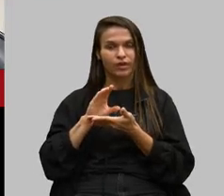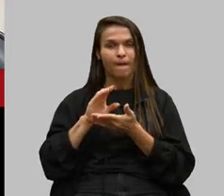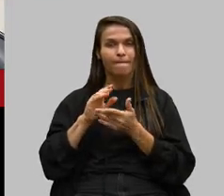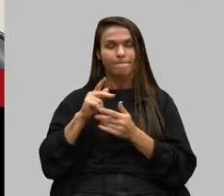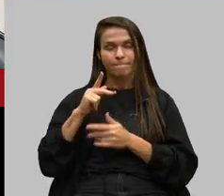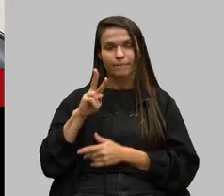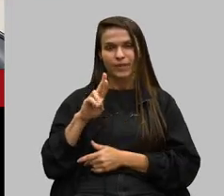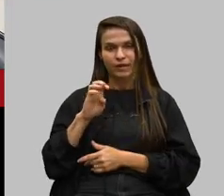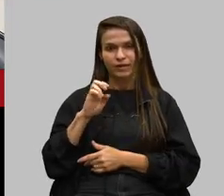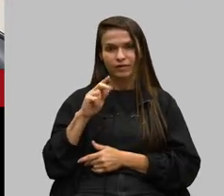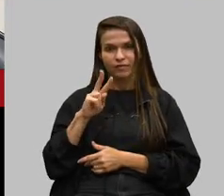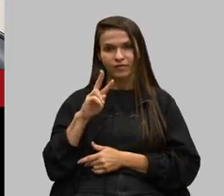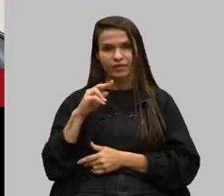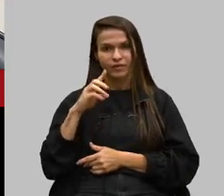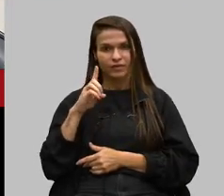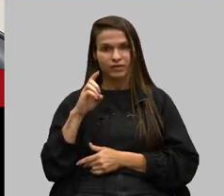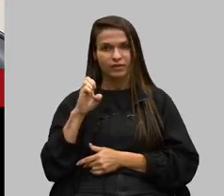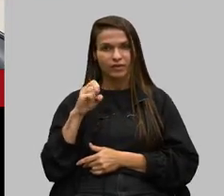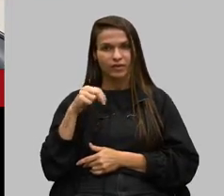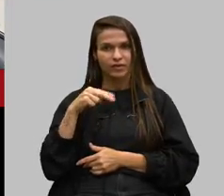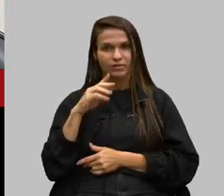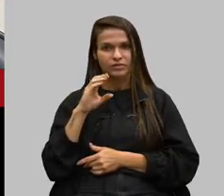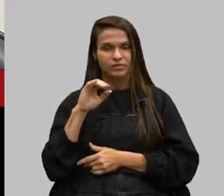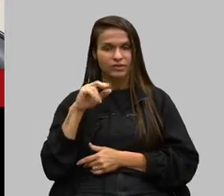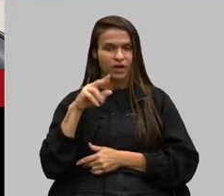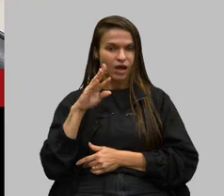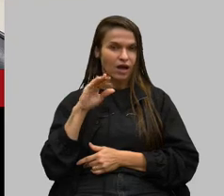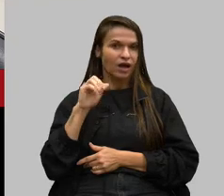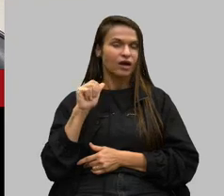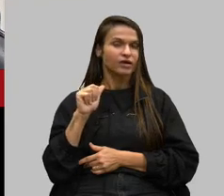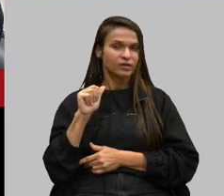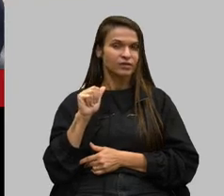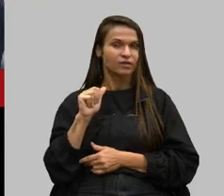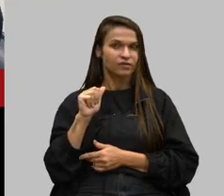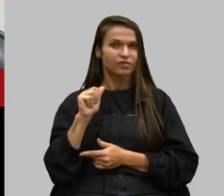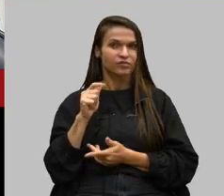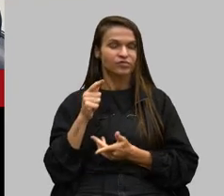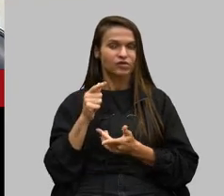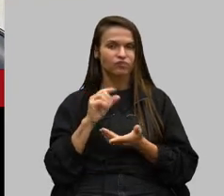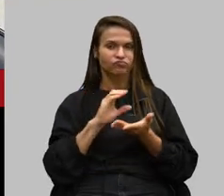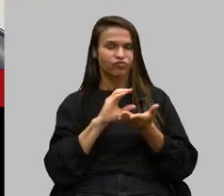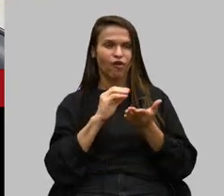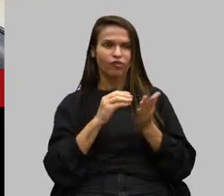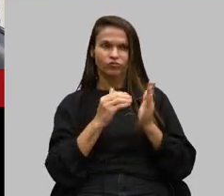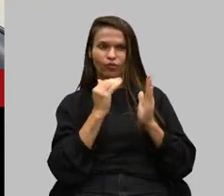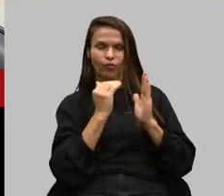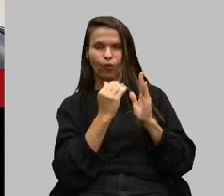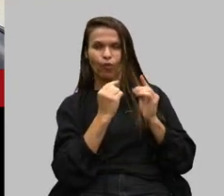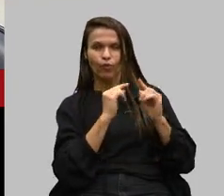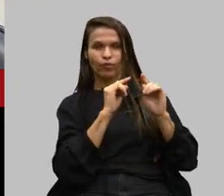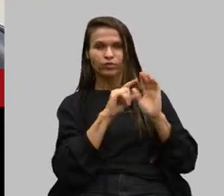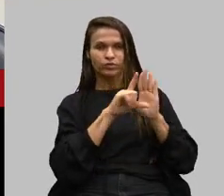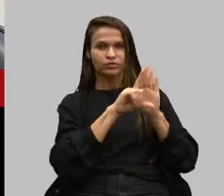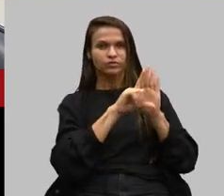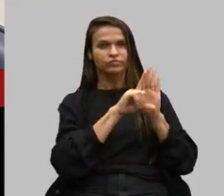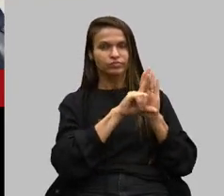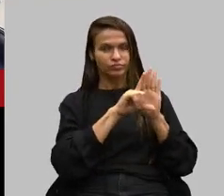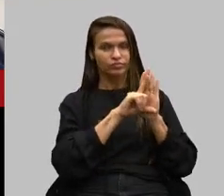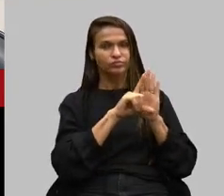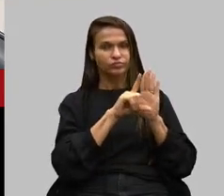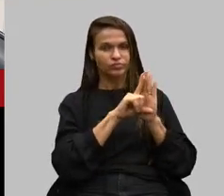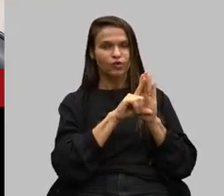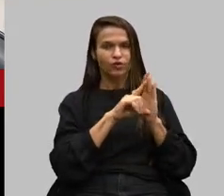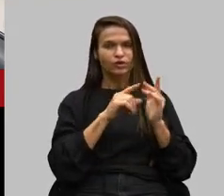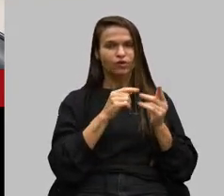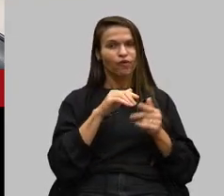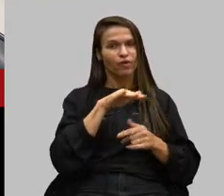é eh eh é ilegal que a gente fizesse a disponibilização dos recursos da alienação desses móveis apenas para a parte de saúde